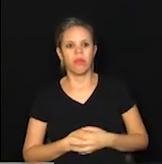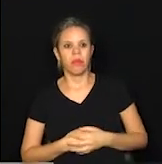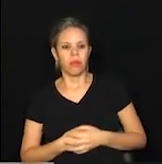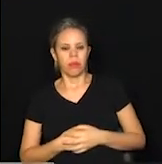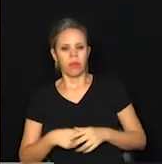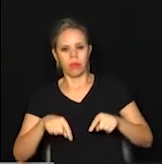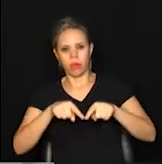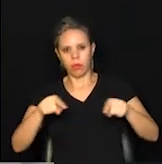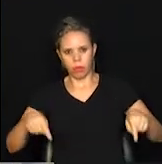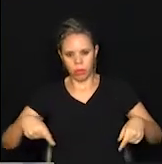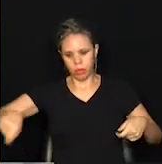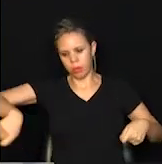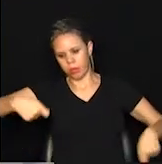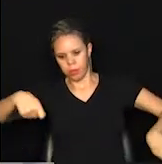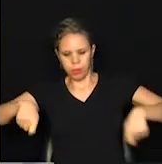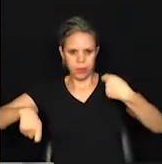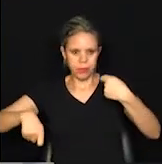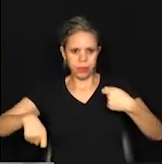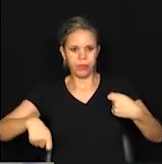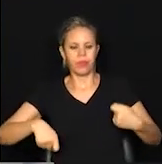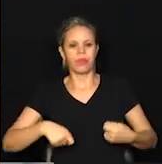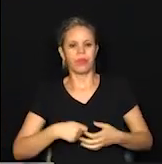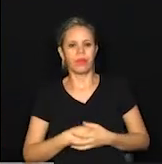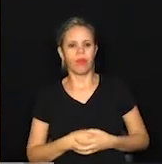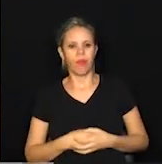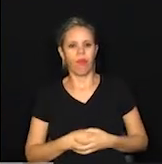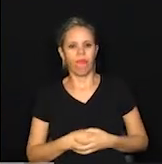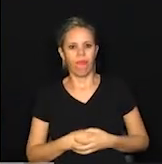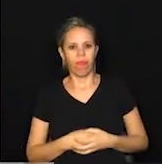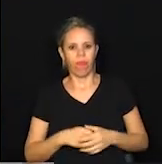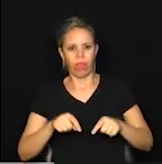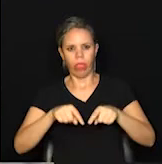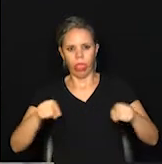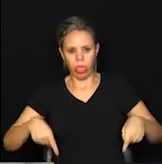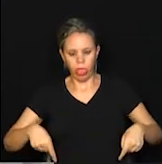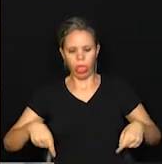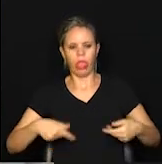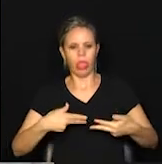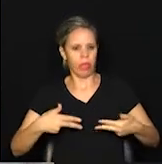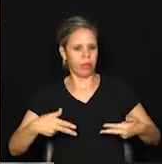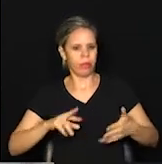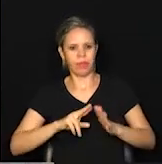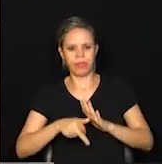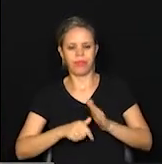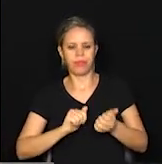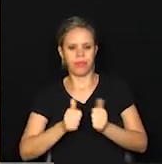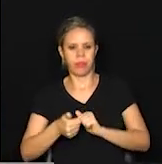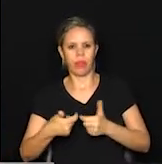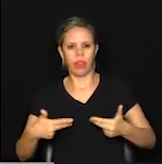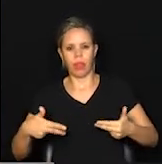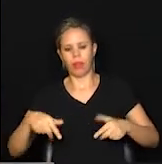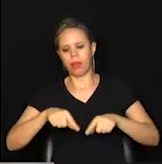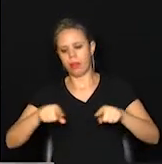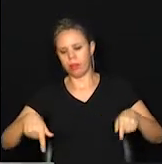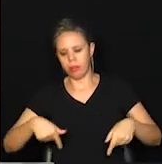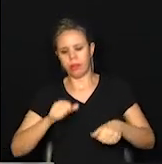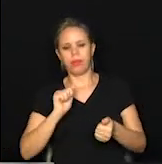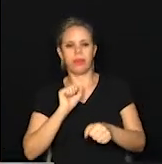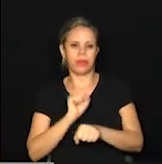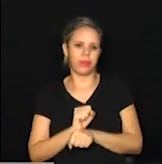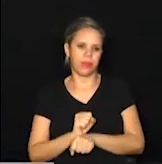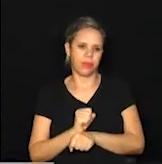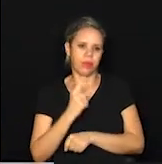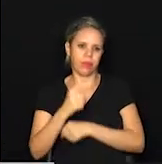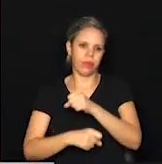quadras de beach tênis, para a academia de beach tênis, quadra de tênis, até os campos que estão parados praticamente há